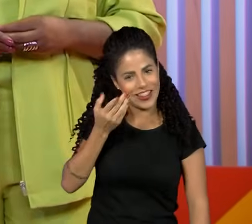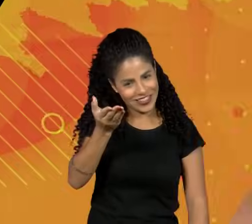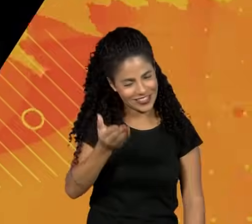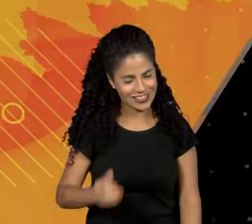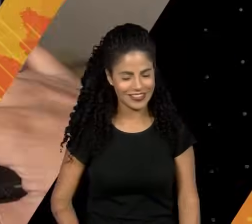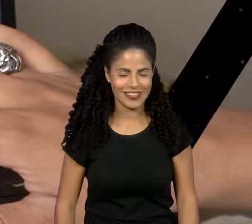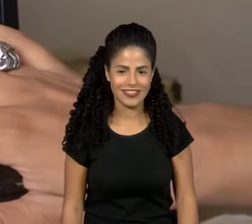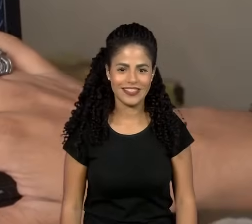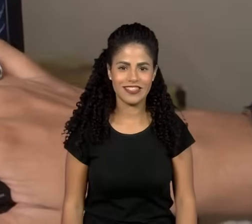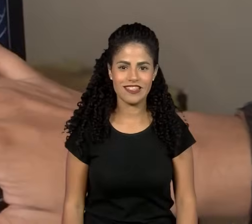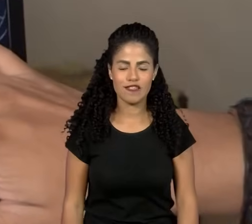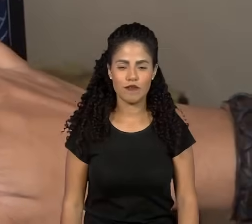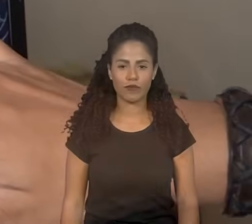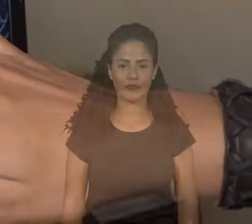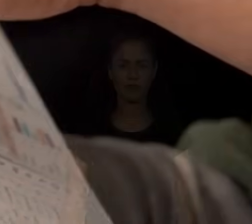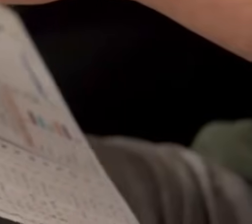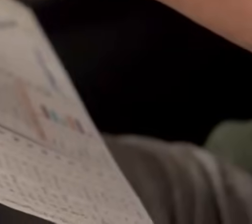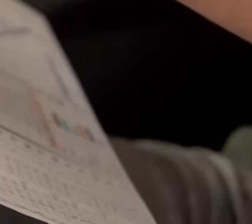olhada.